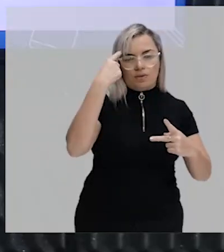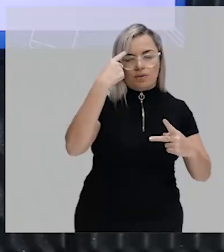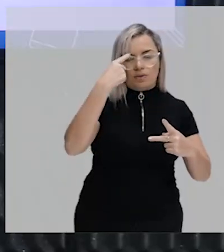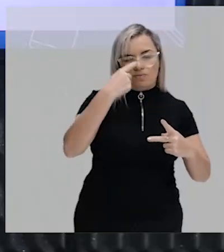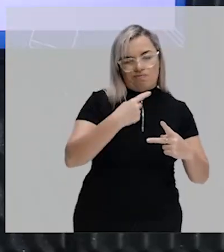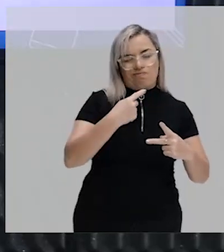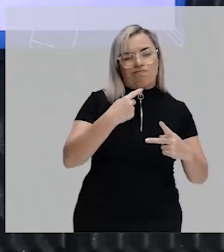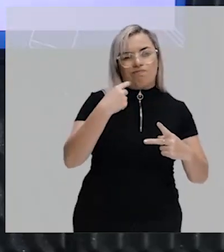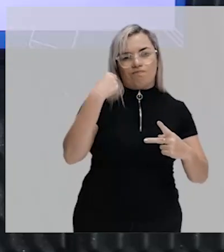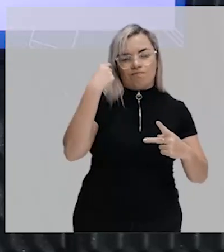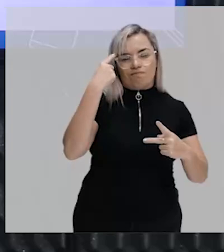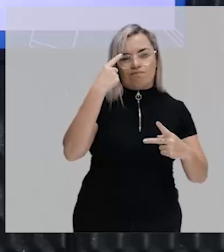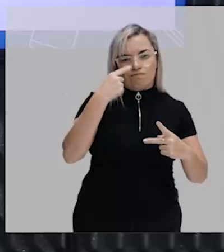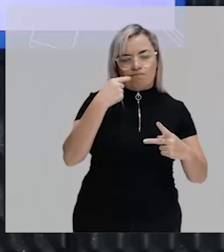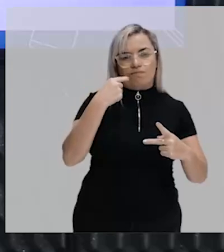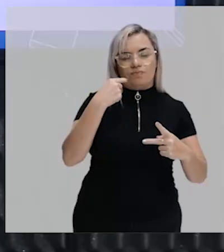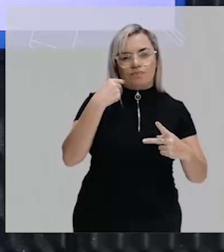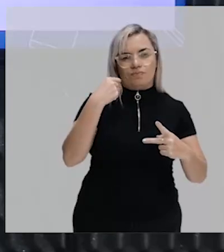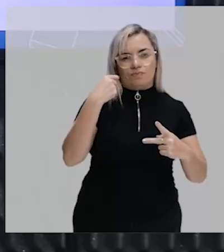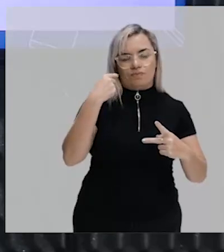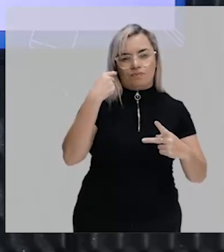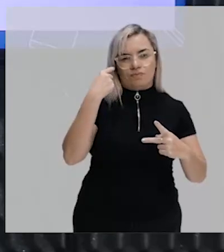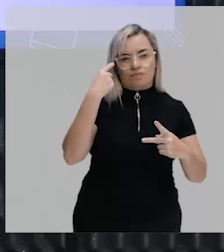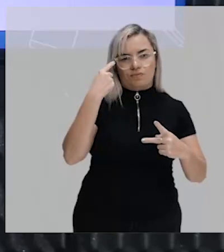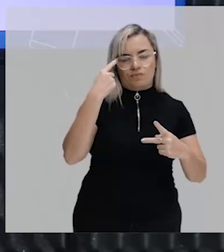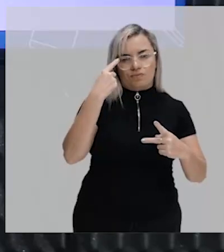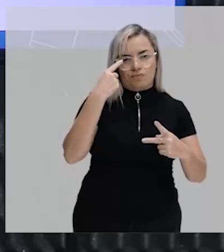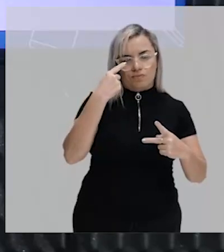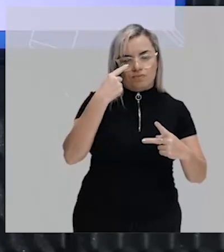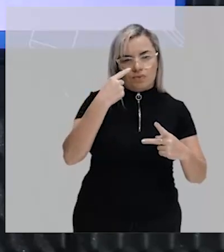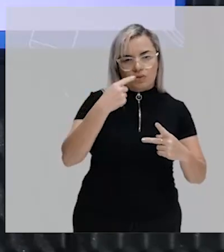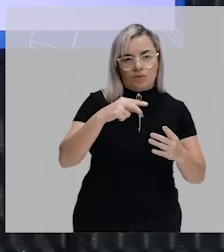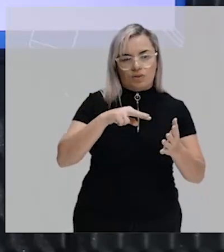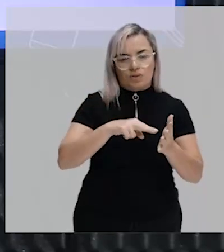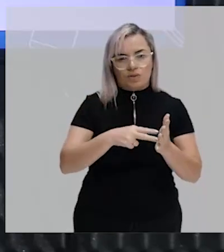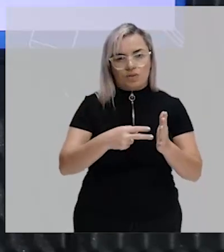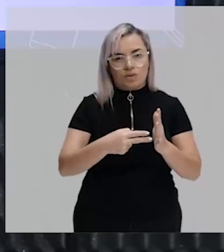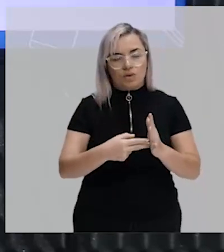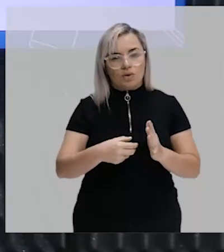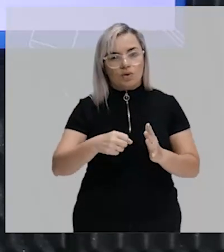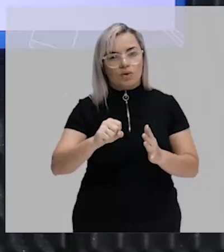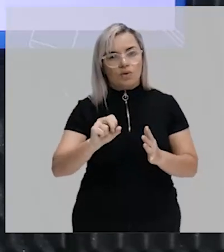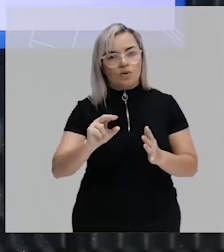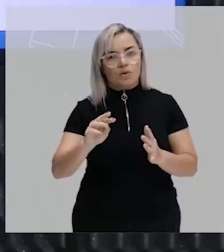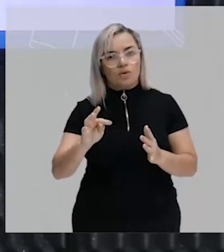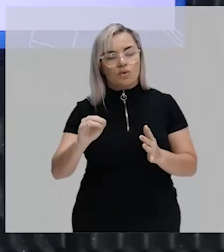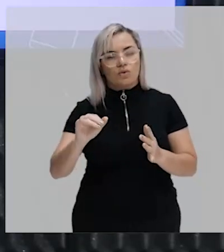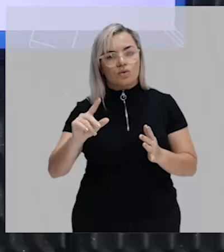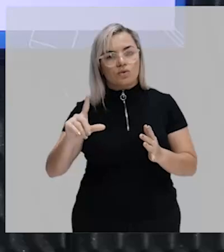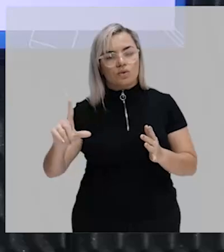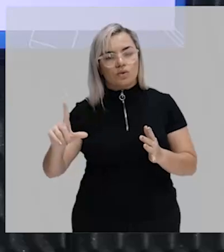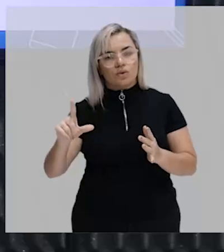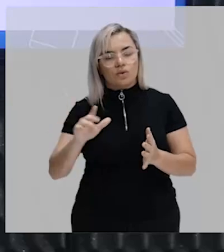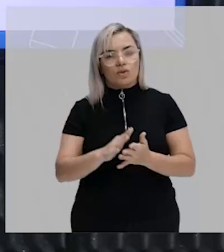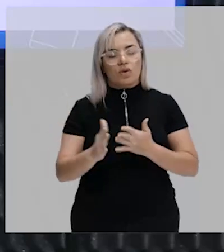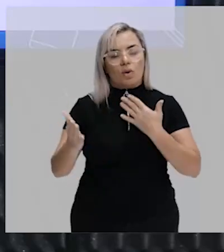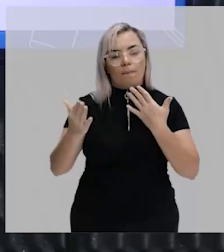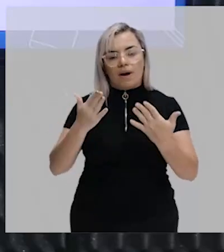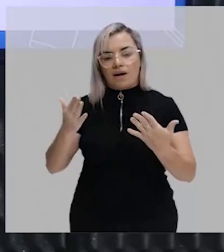bem mais sutis do que em português, certo? E existem,